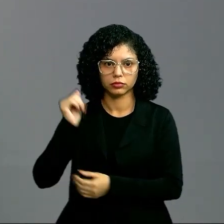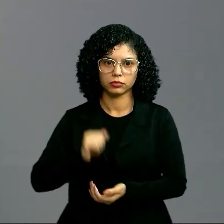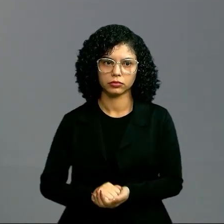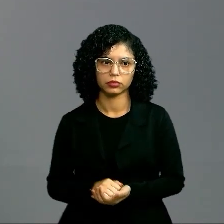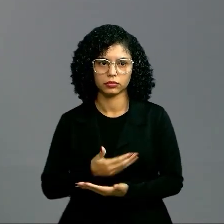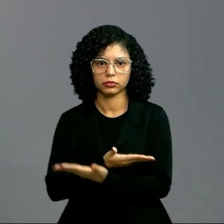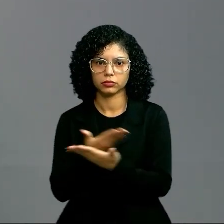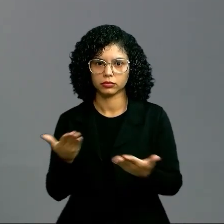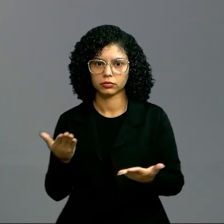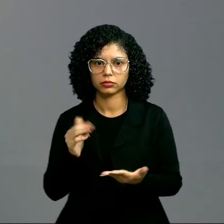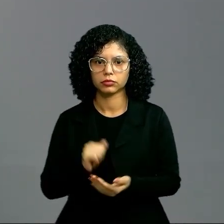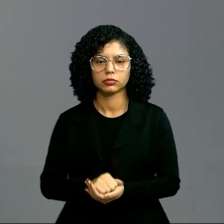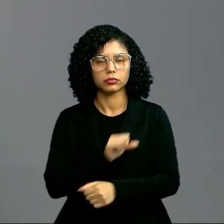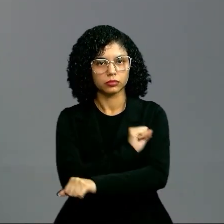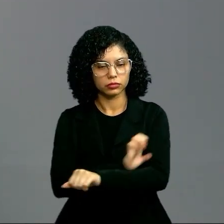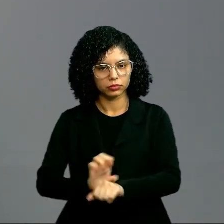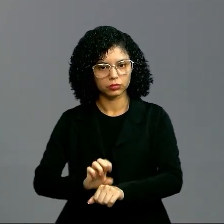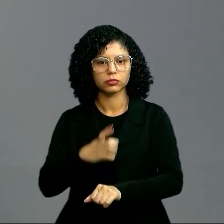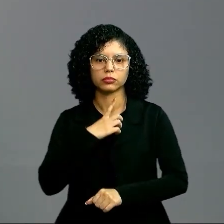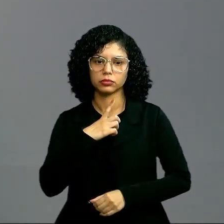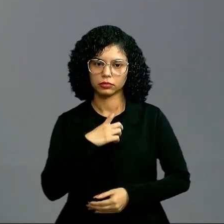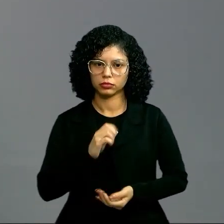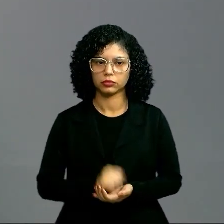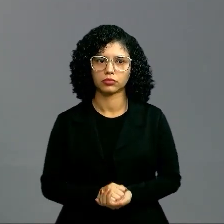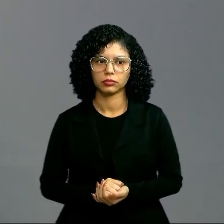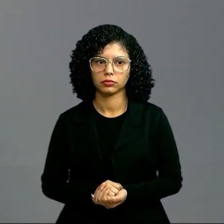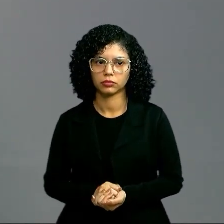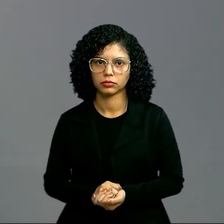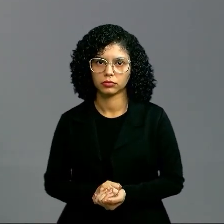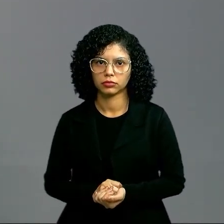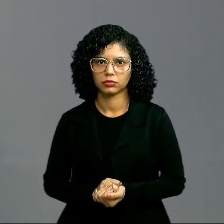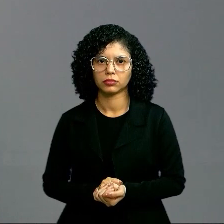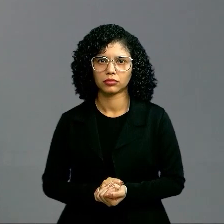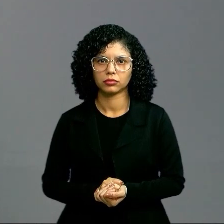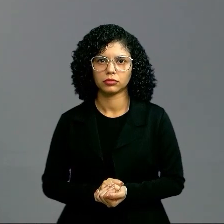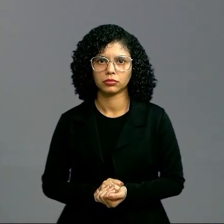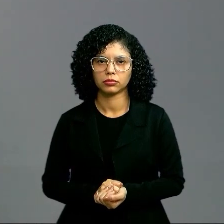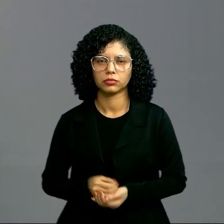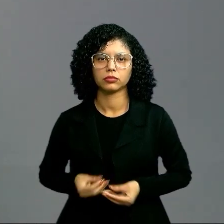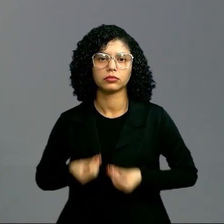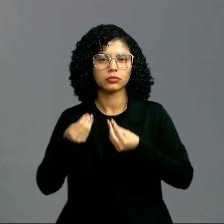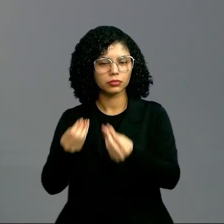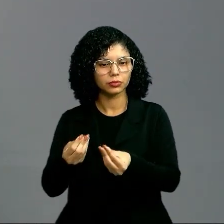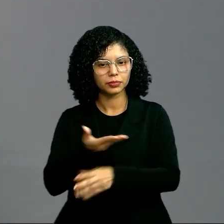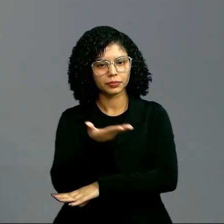que o nosso governo, a nossa Secretaria de Educação